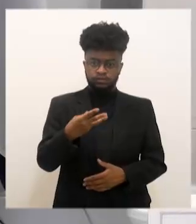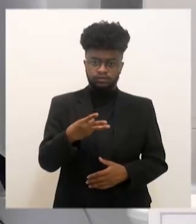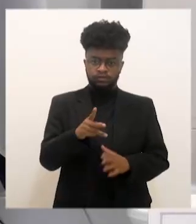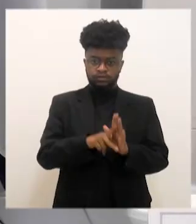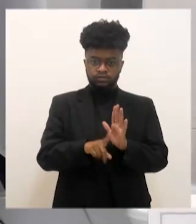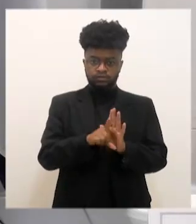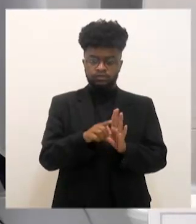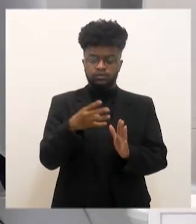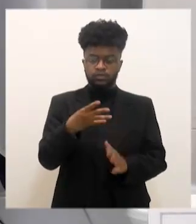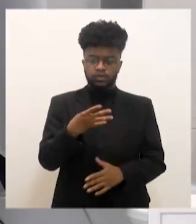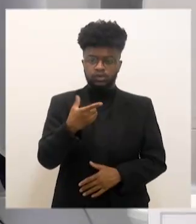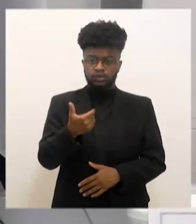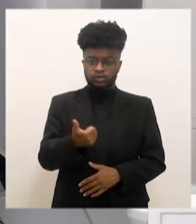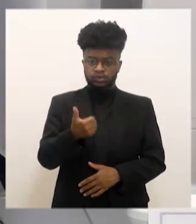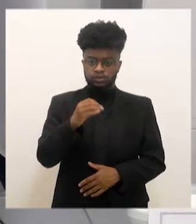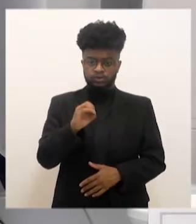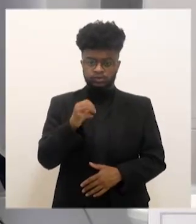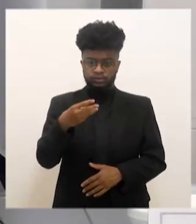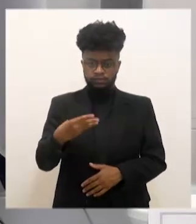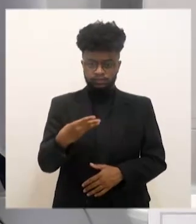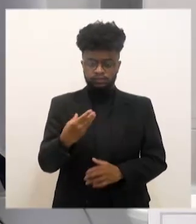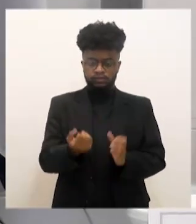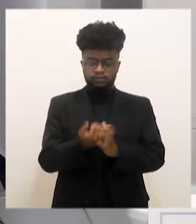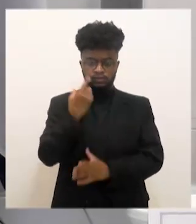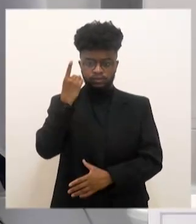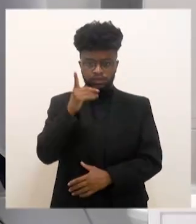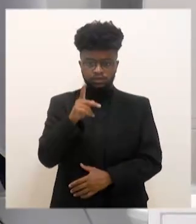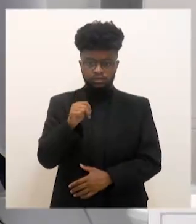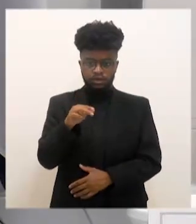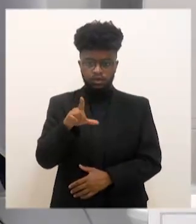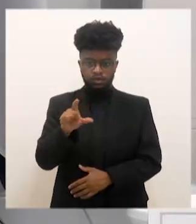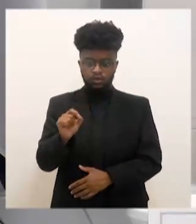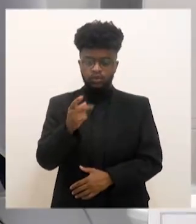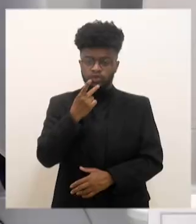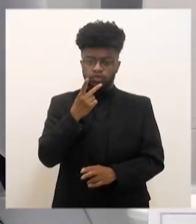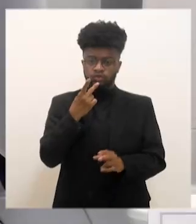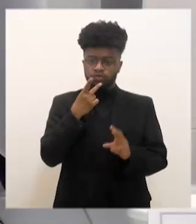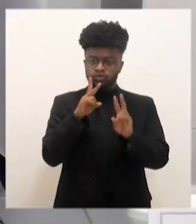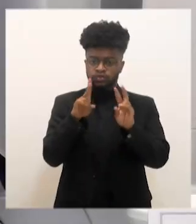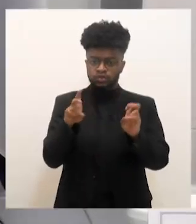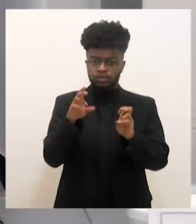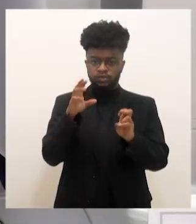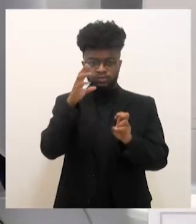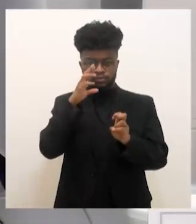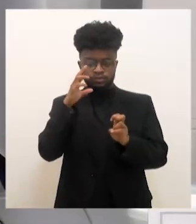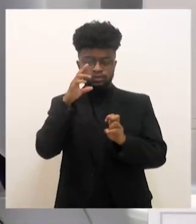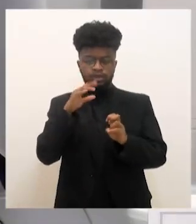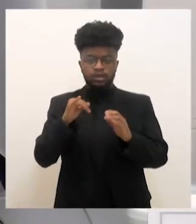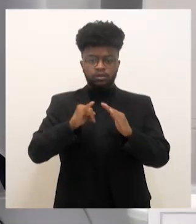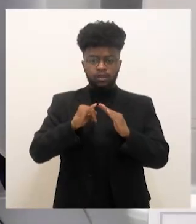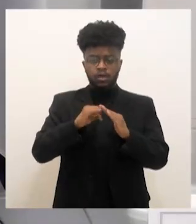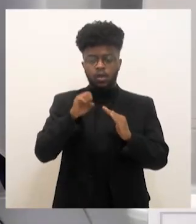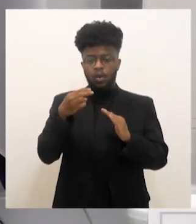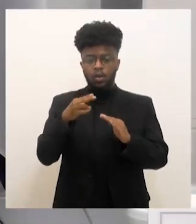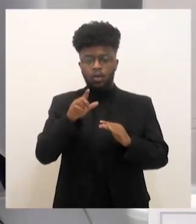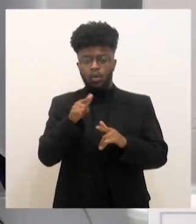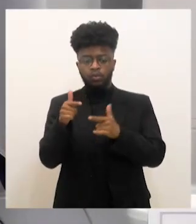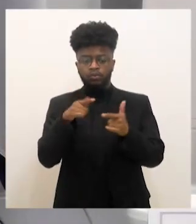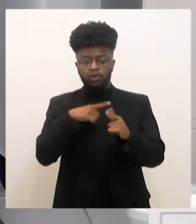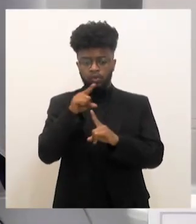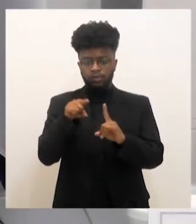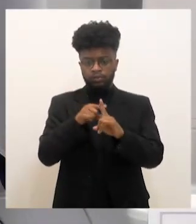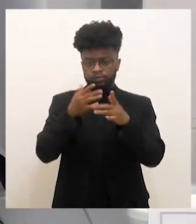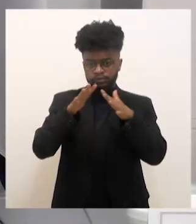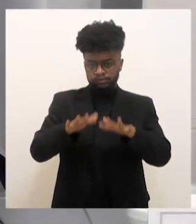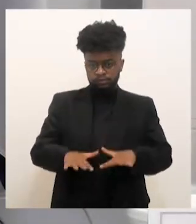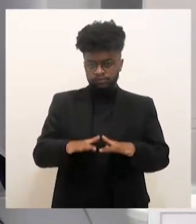de lei 4103 de 18, de autoria do deputado Paulo Ramos, que dispõe sobre a inspeção de imóveis, objetos de demolição e da outras providências.